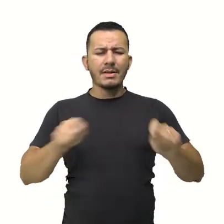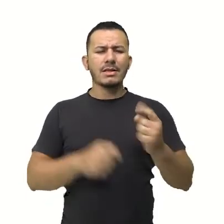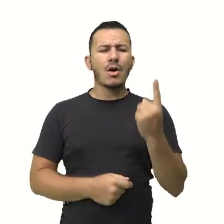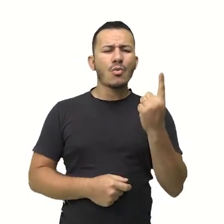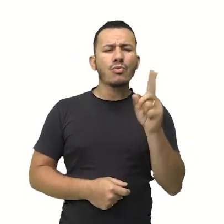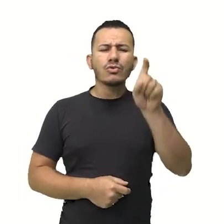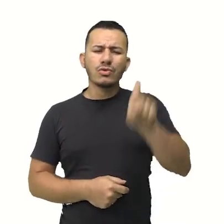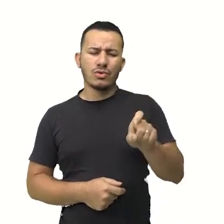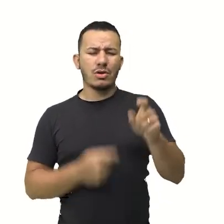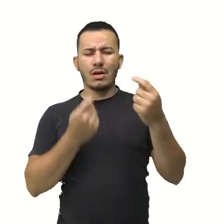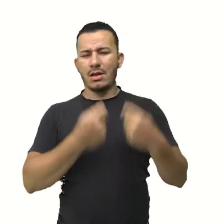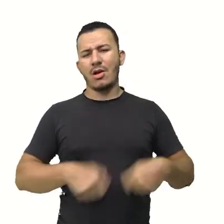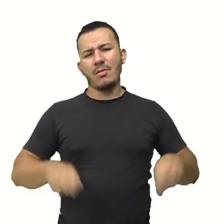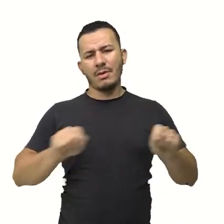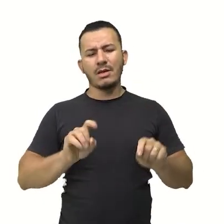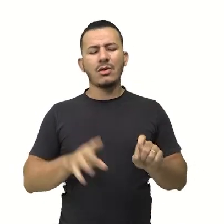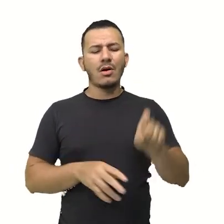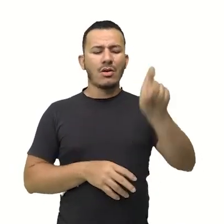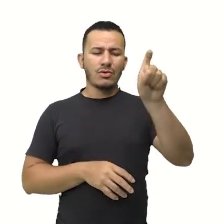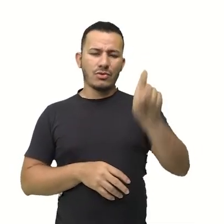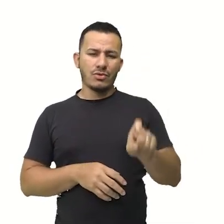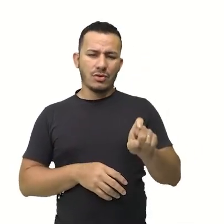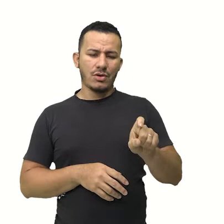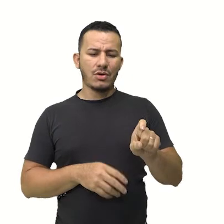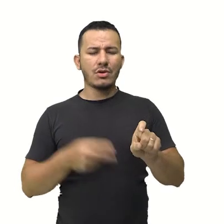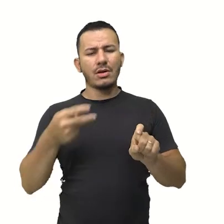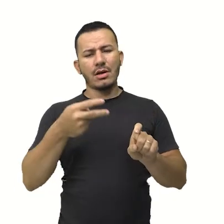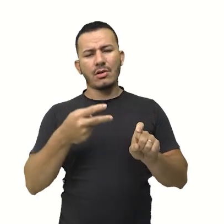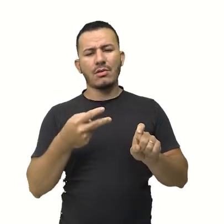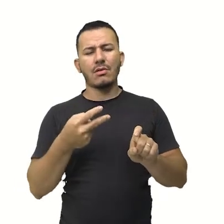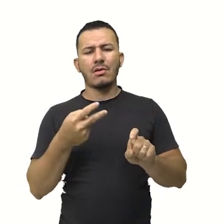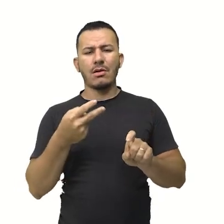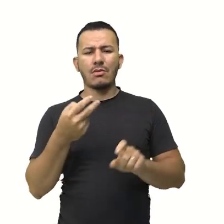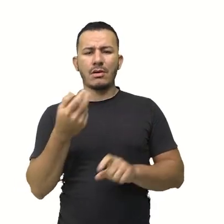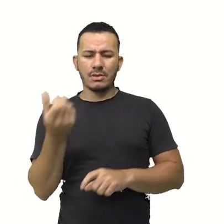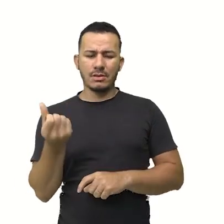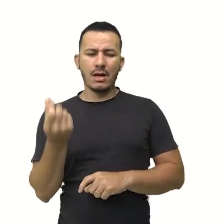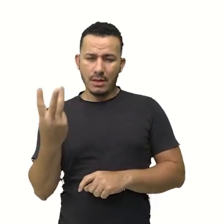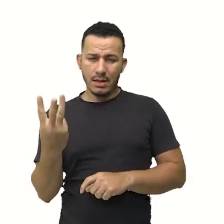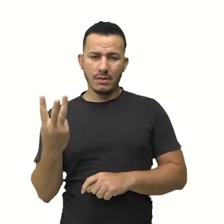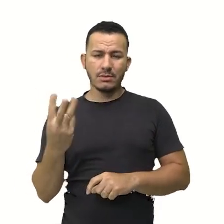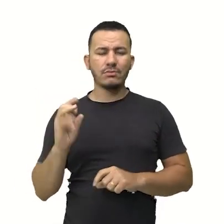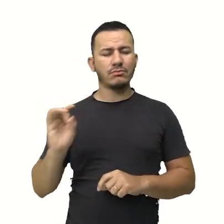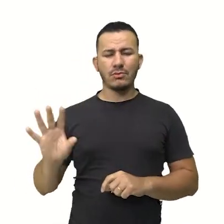igual a 3, porque normalmente a gente vai falar só assim, né? X igual...